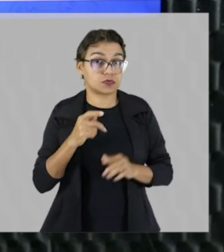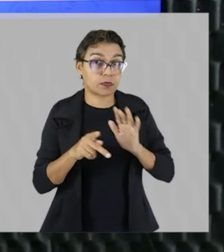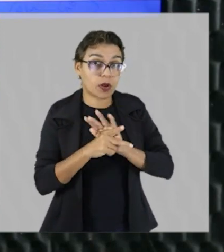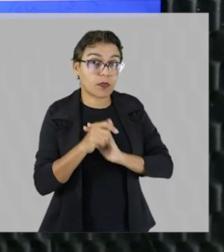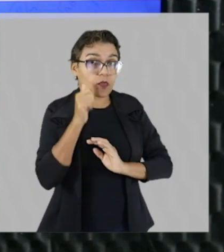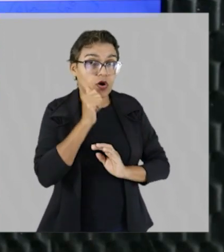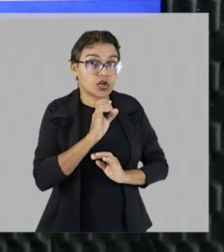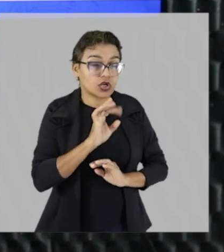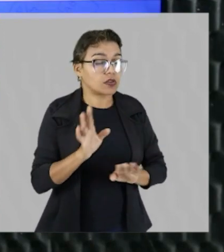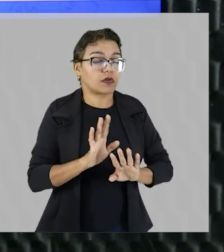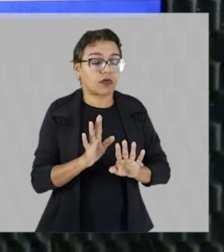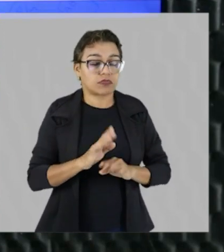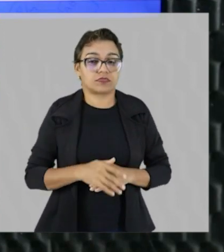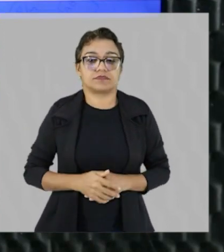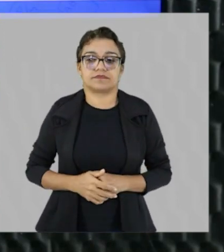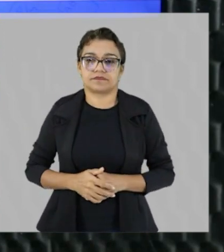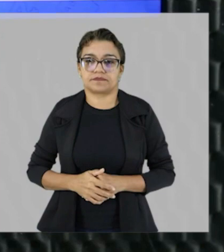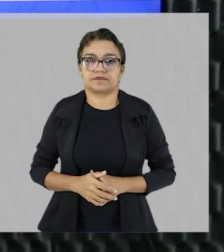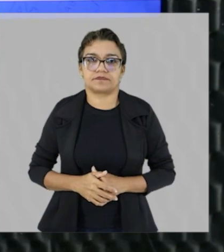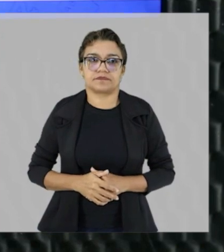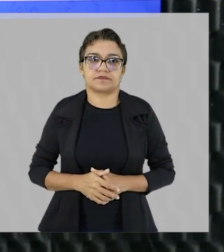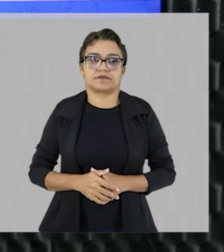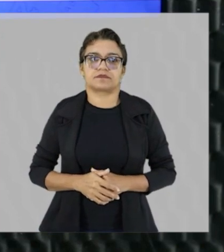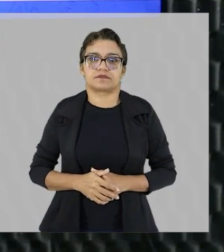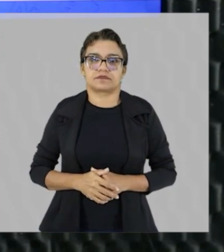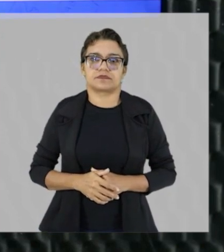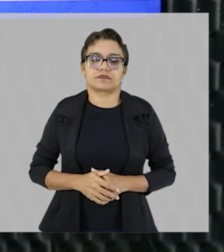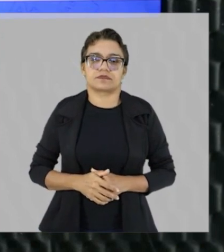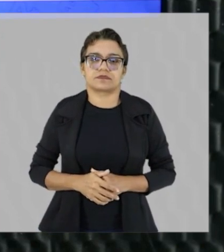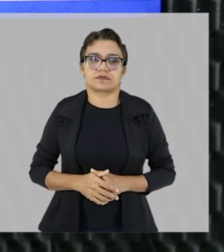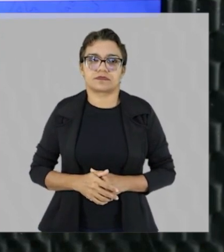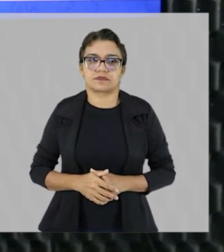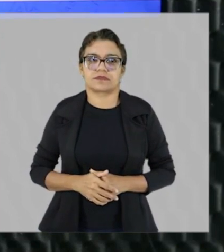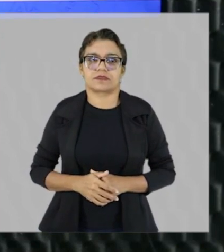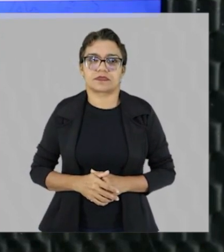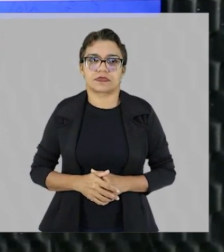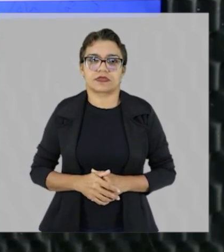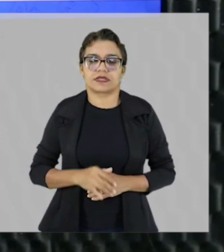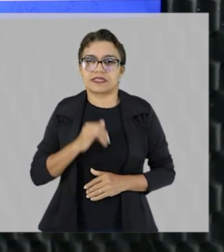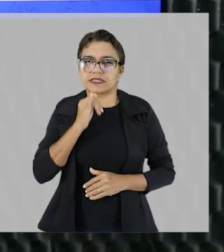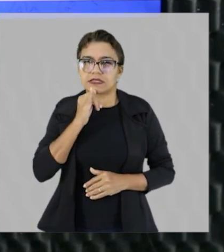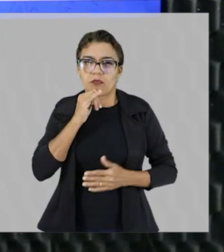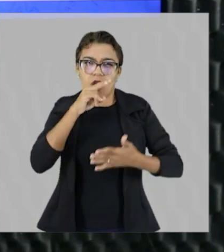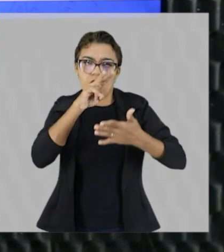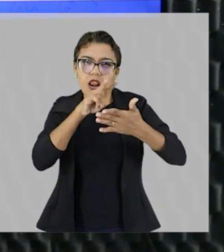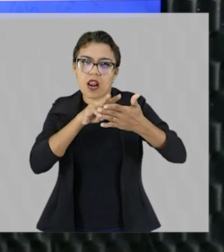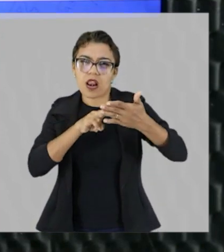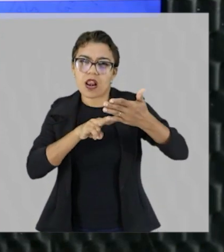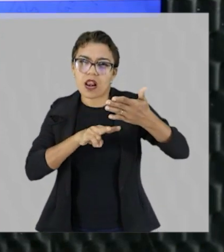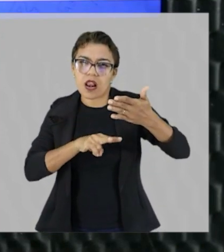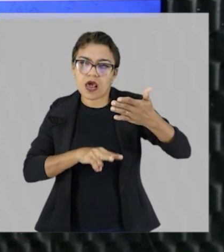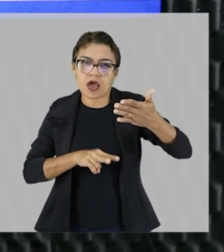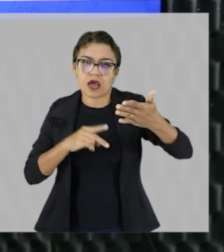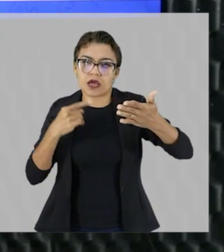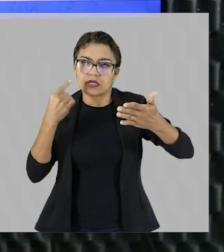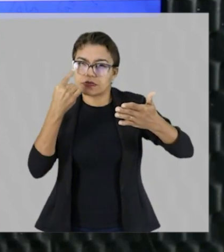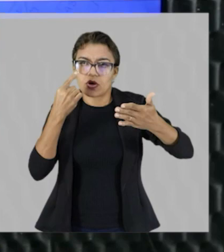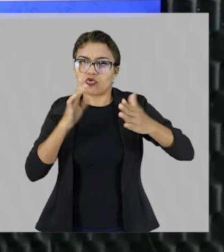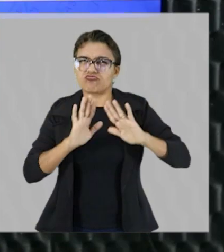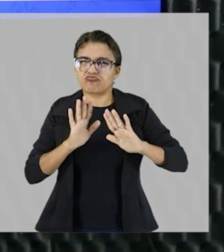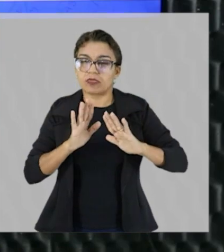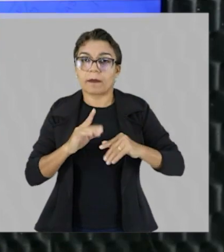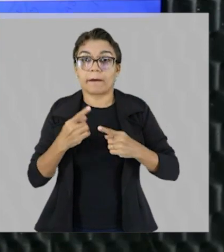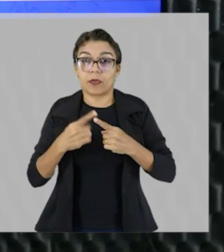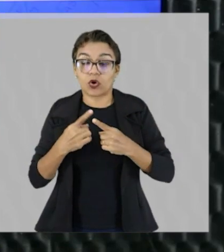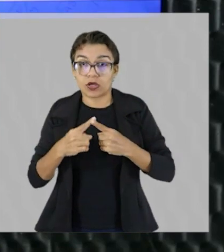Então, eu não vou me ficar perdendo tempo aqui com a leitura do texto em espanhol,